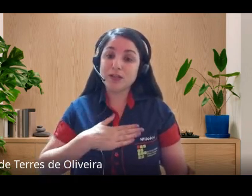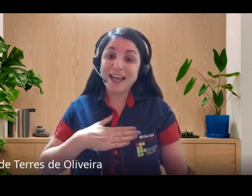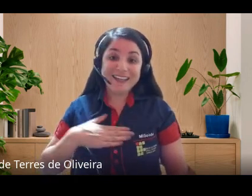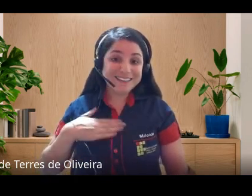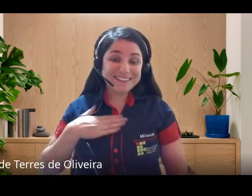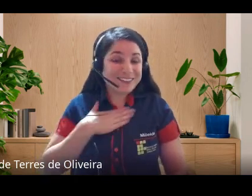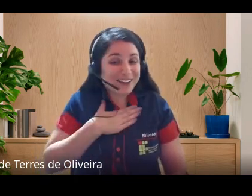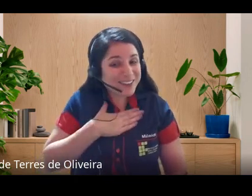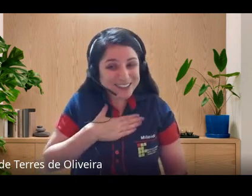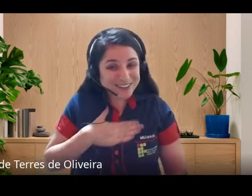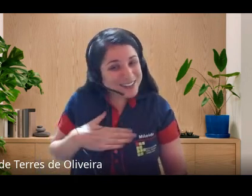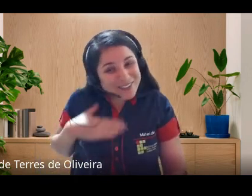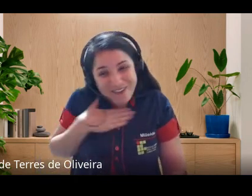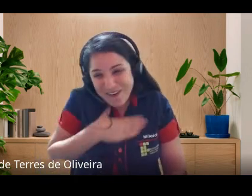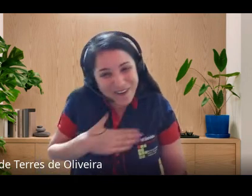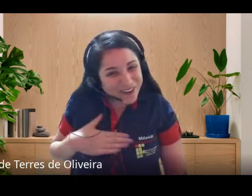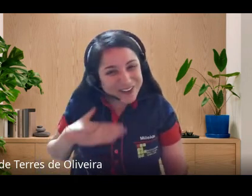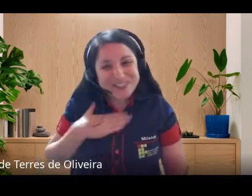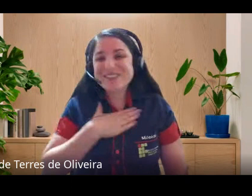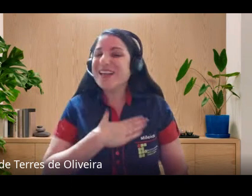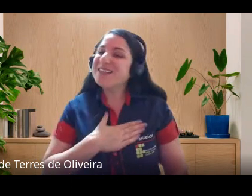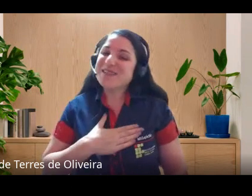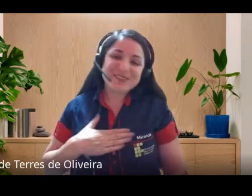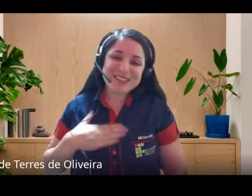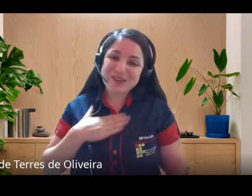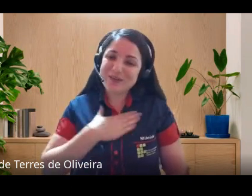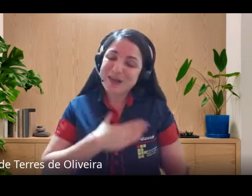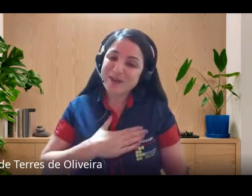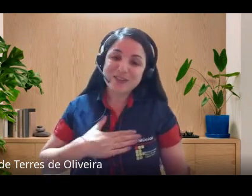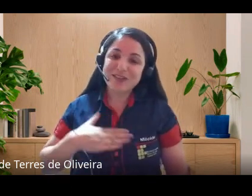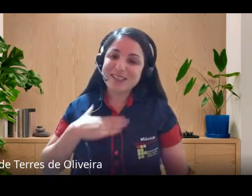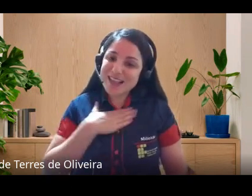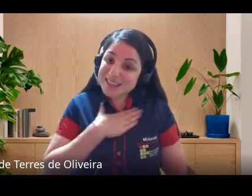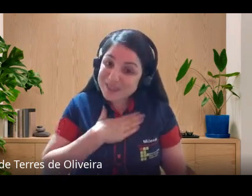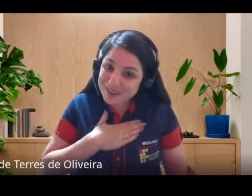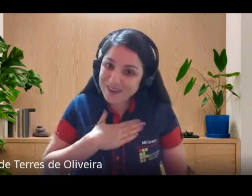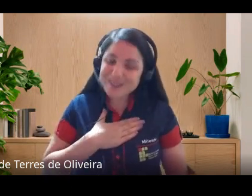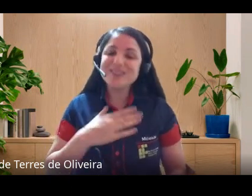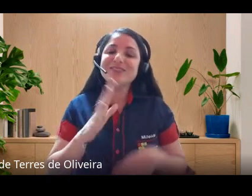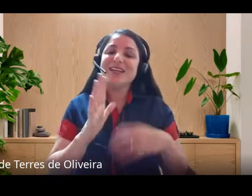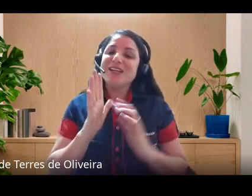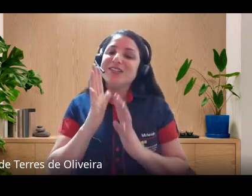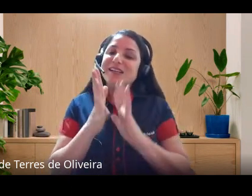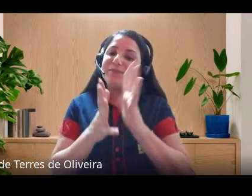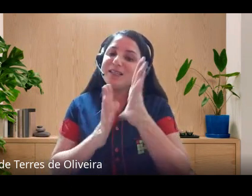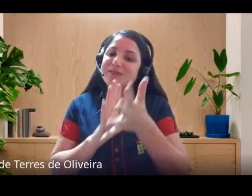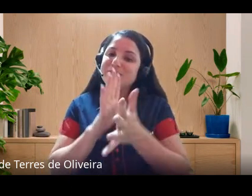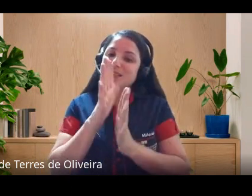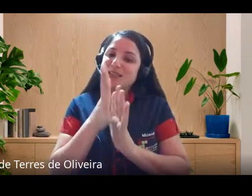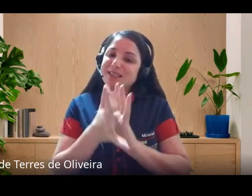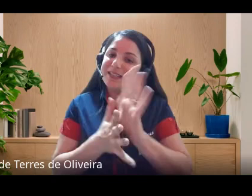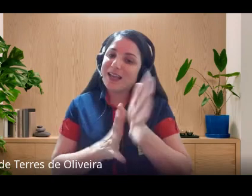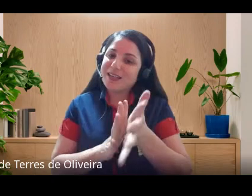fechados. E quem gosta, gosta. Eu gosto, né? Expressão facial corporal de felicidade, eu gosto de Libras,